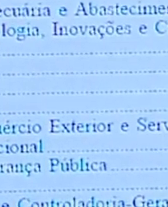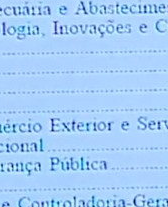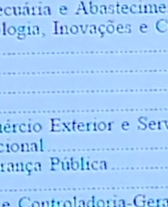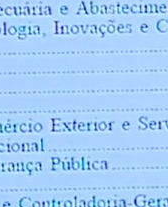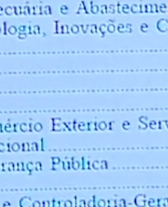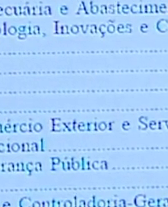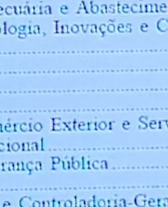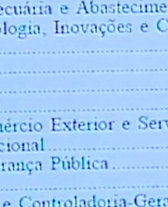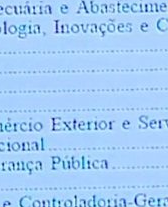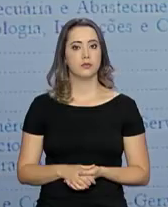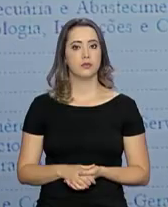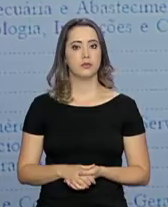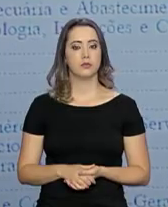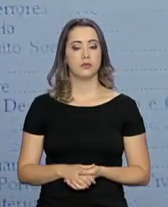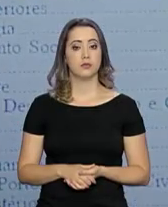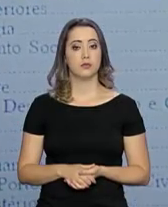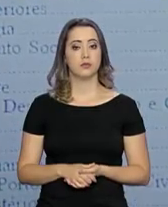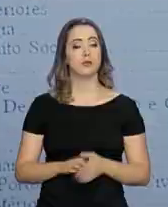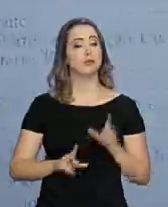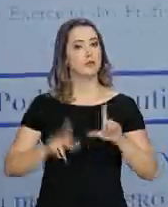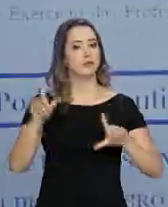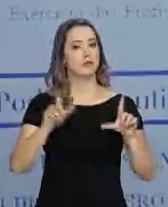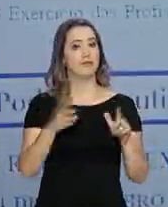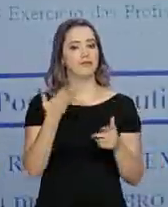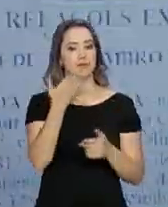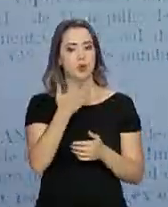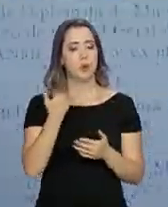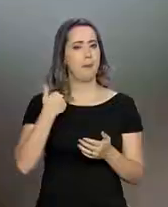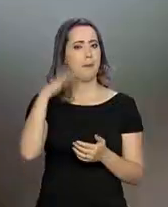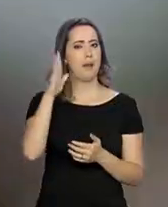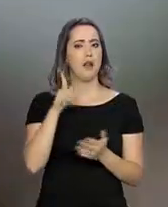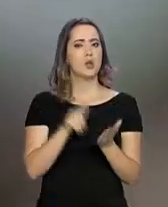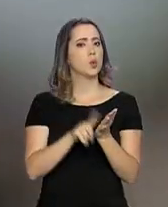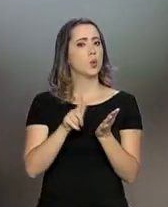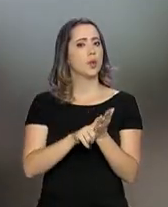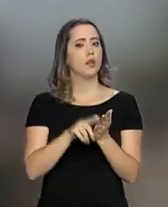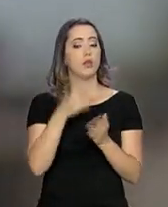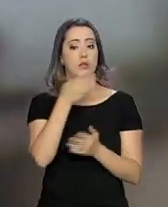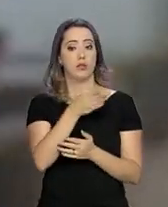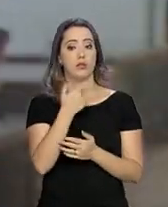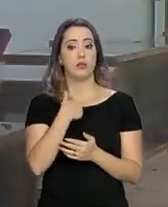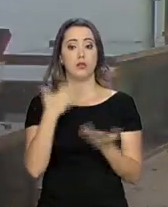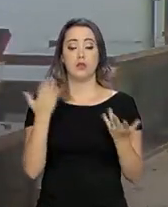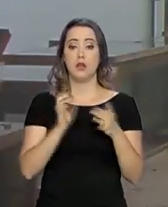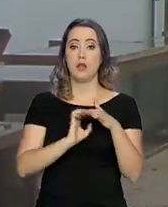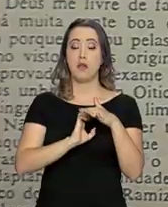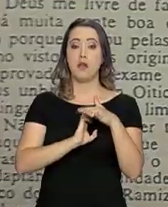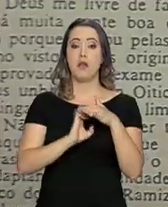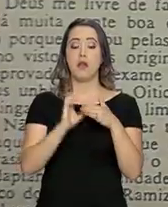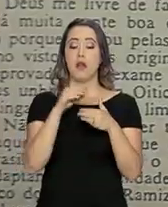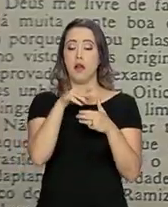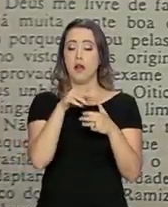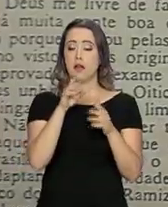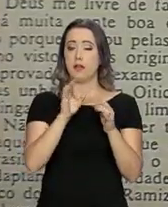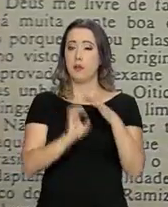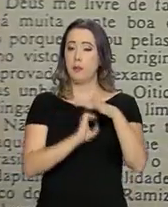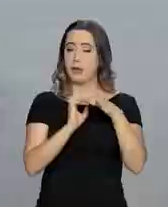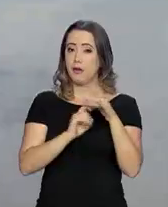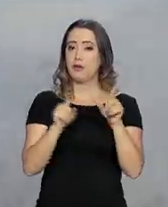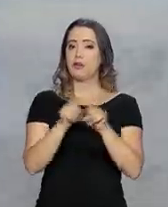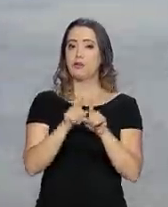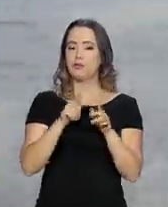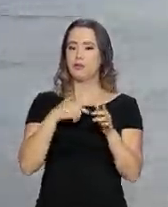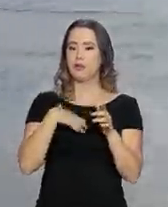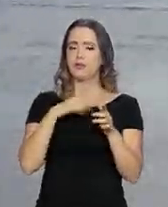E a imprensa nacional está além do Diário Oficial. A editora foi responsável pelos primeiros livros